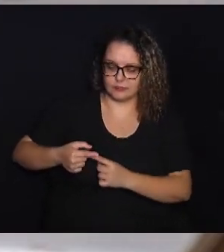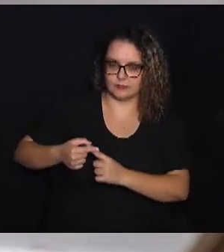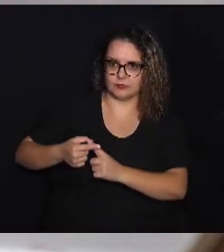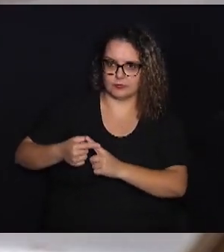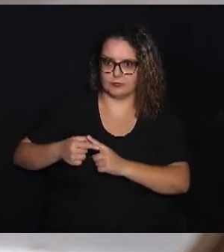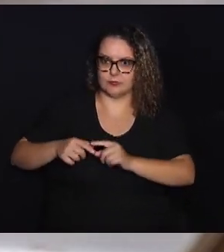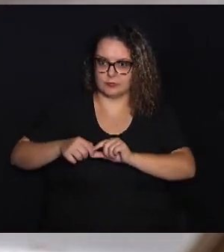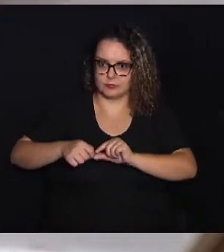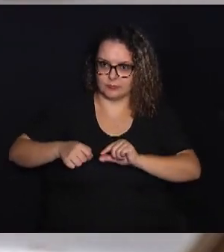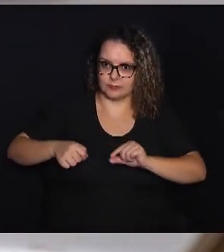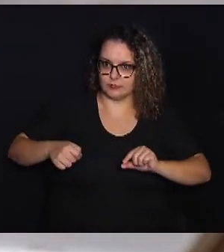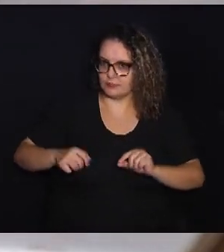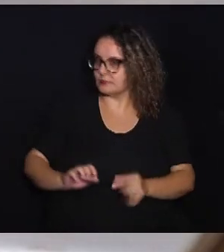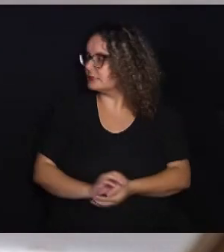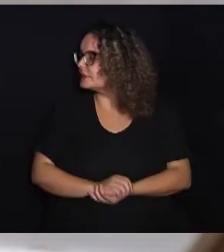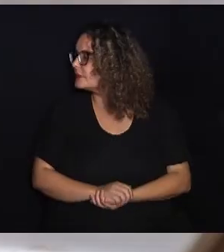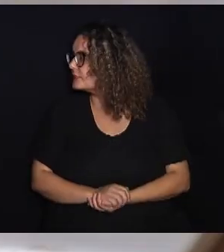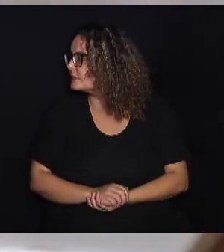do colar.